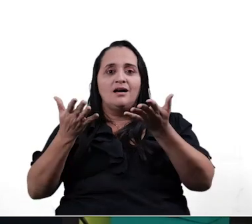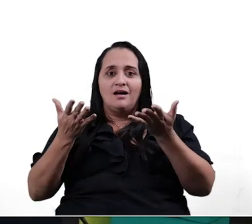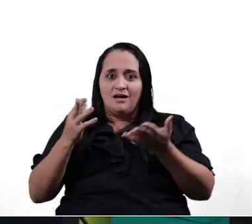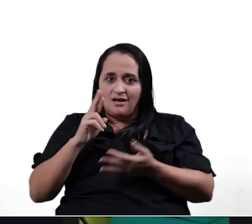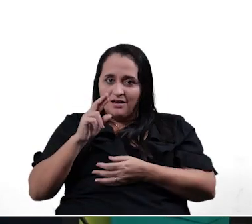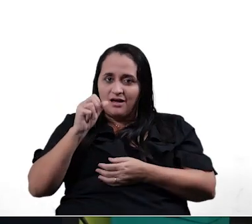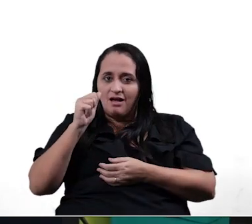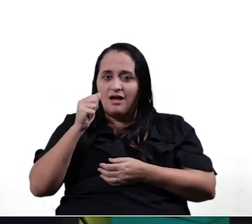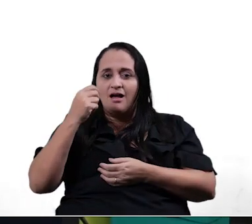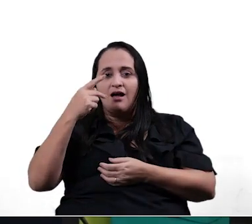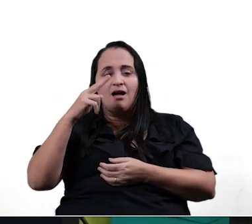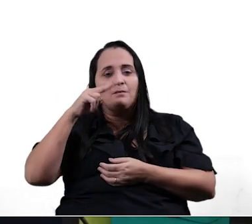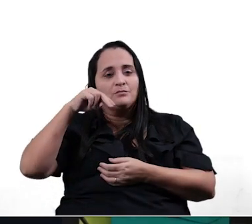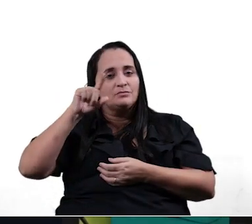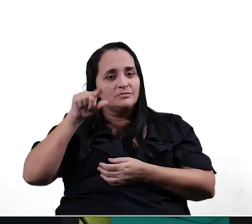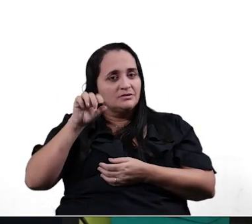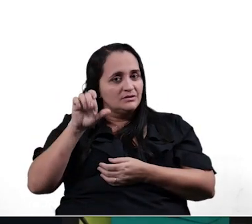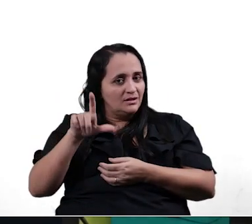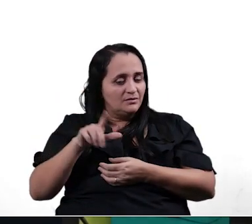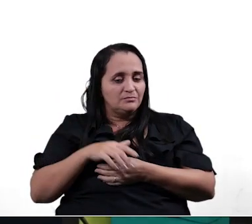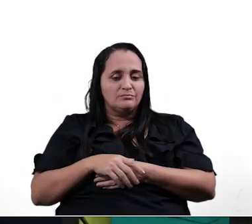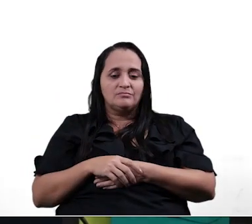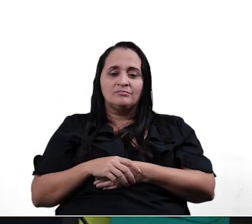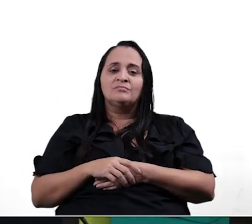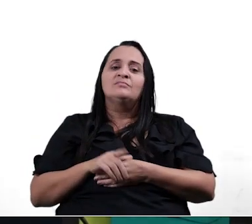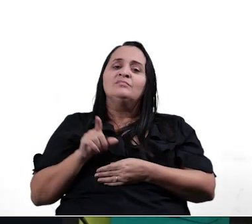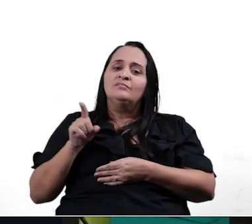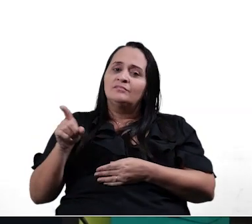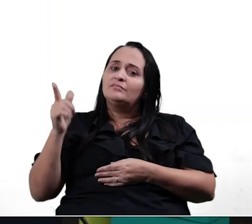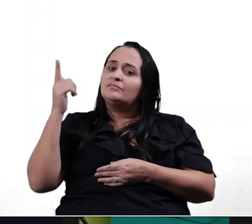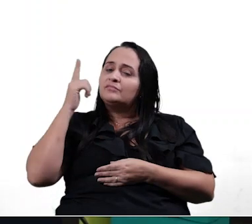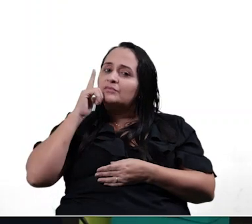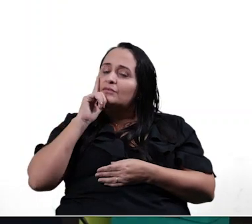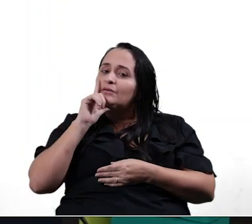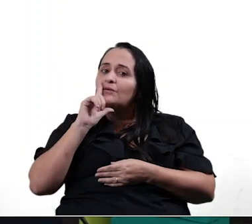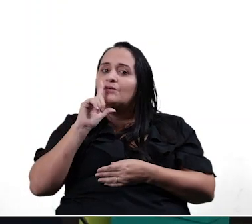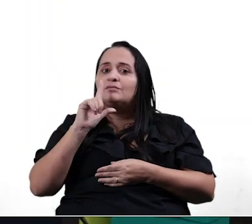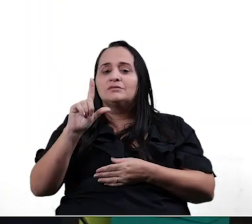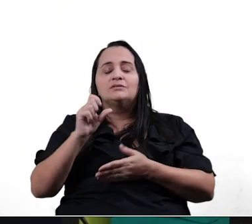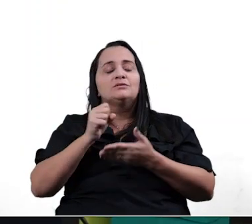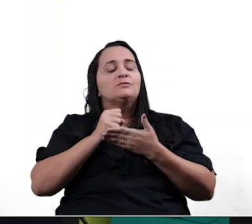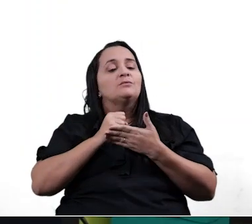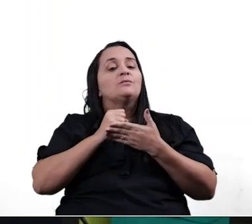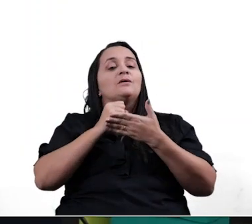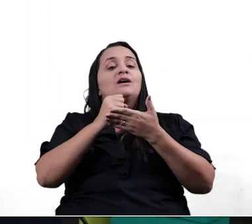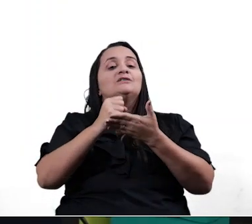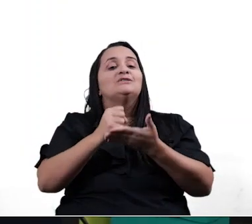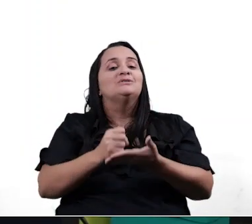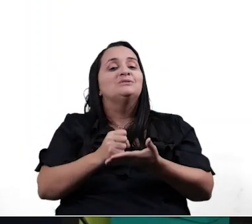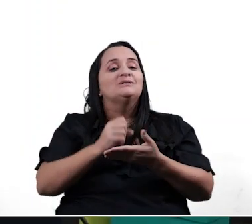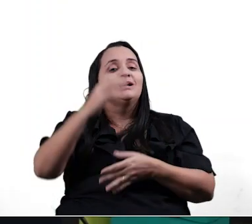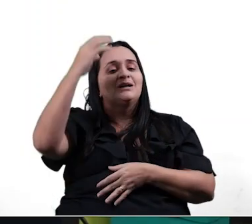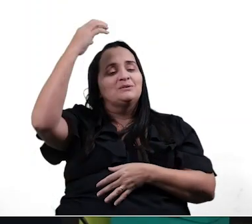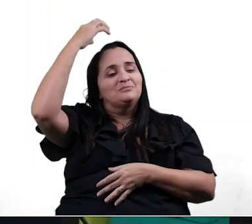presa em uma torre e ela conseguiu sair da torre com a ajuda de um